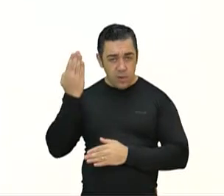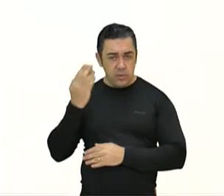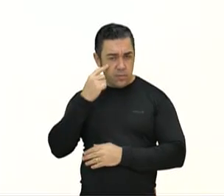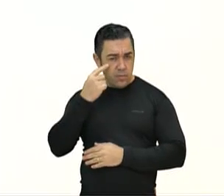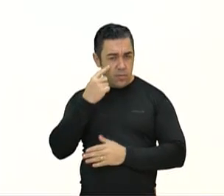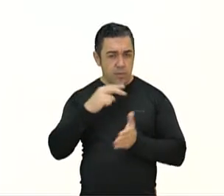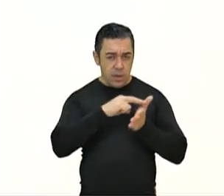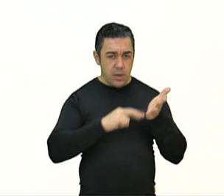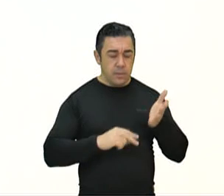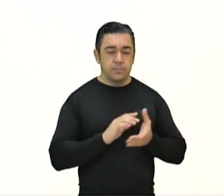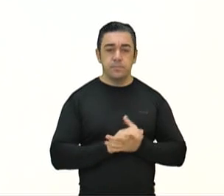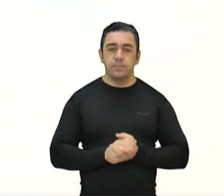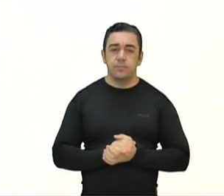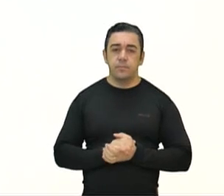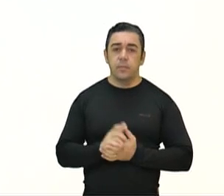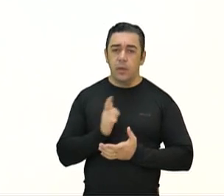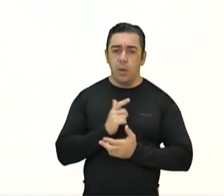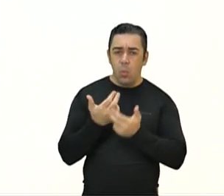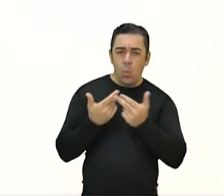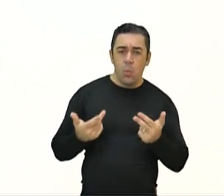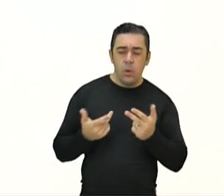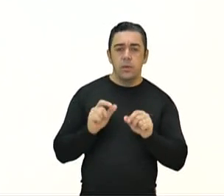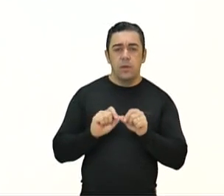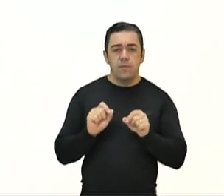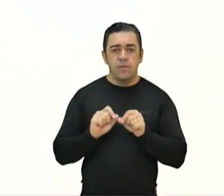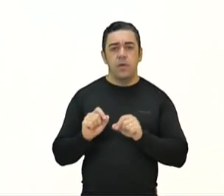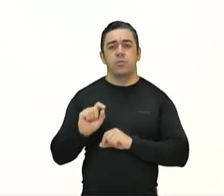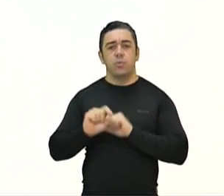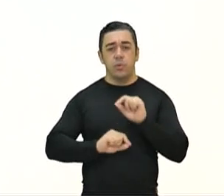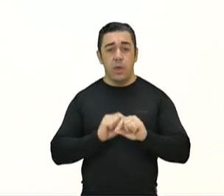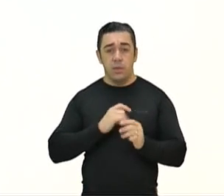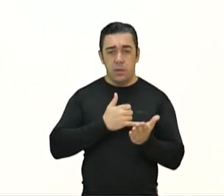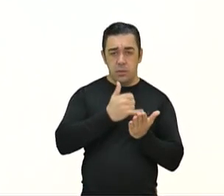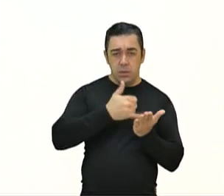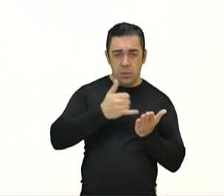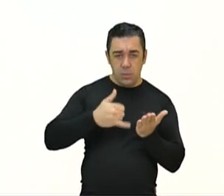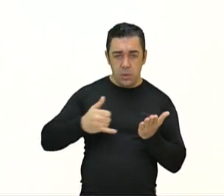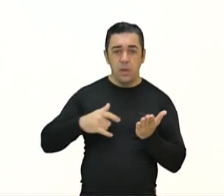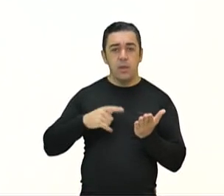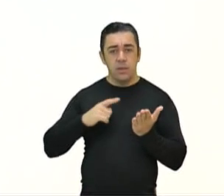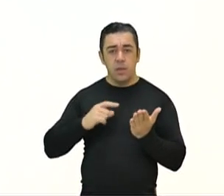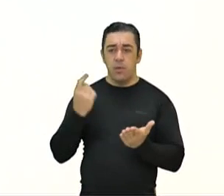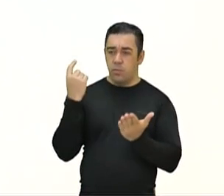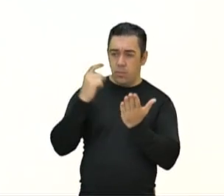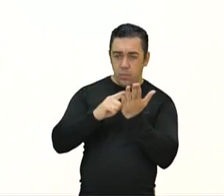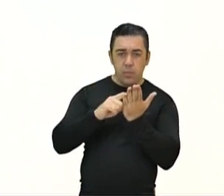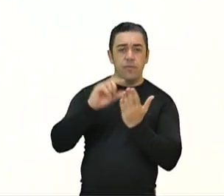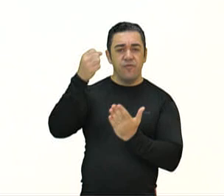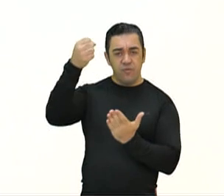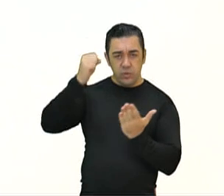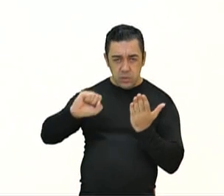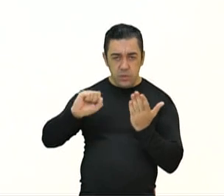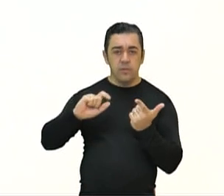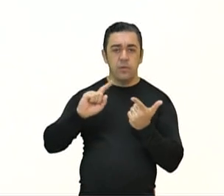dar uma lida aqui, ó. Entre os dispositivos de manobra de um circuito estão os fusíveis e